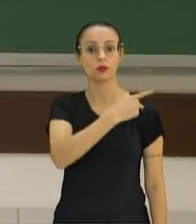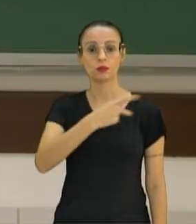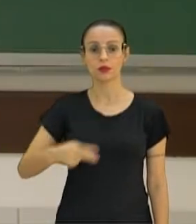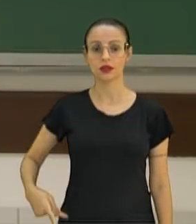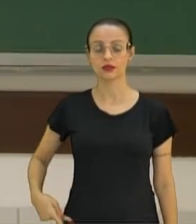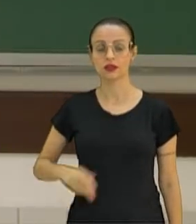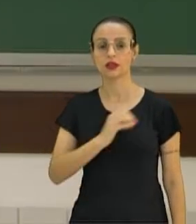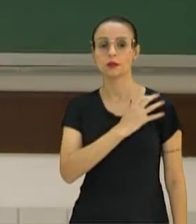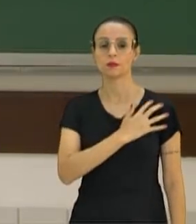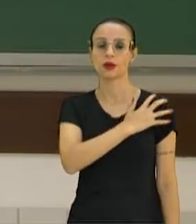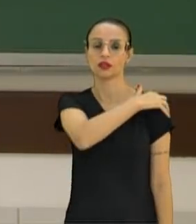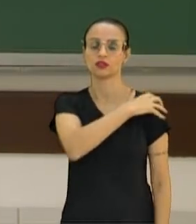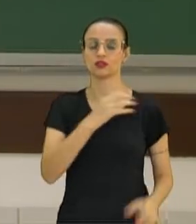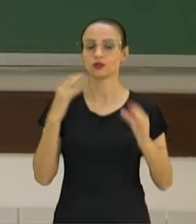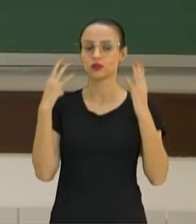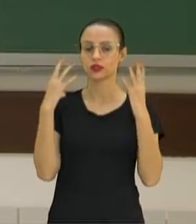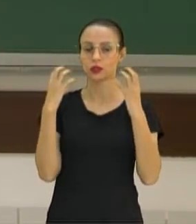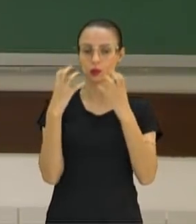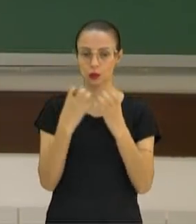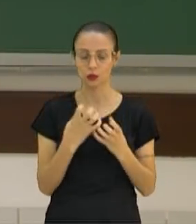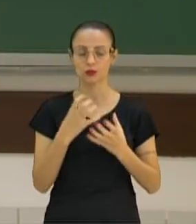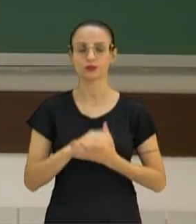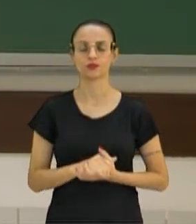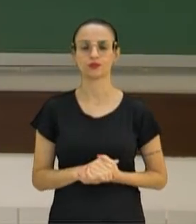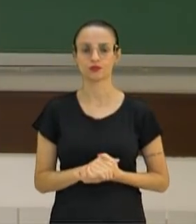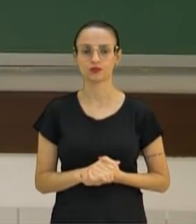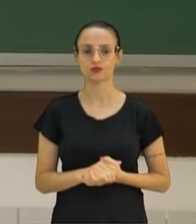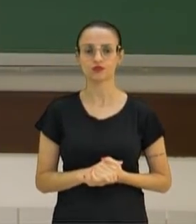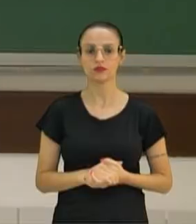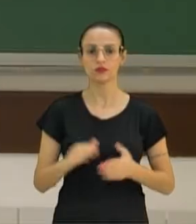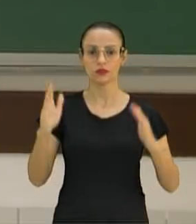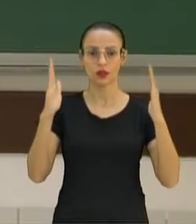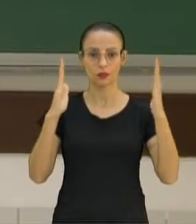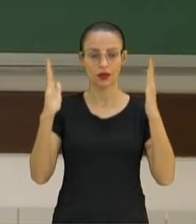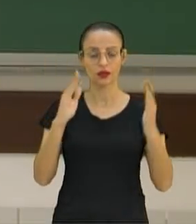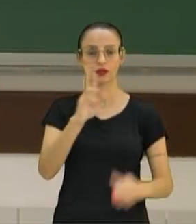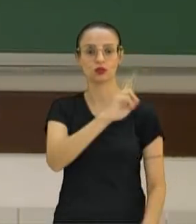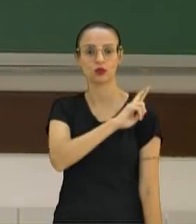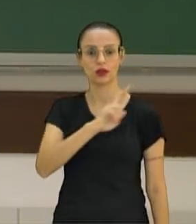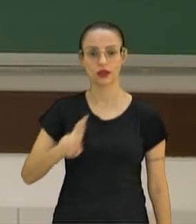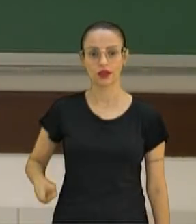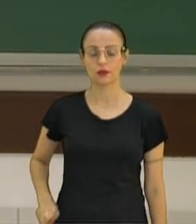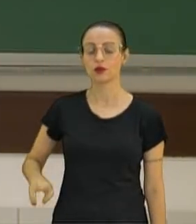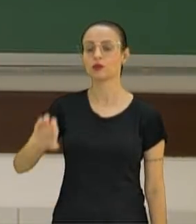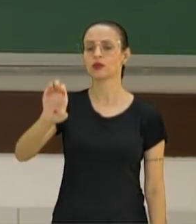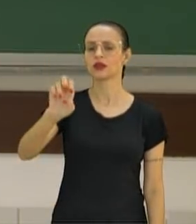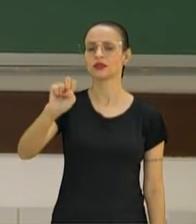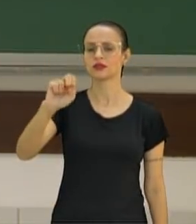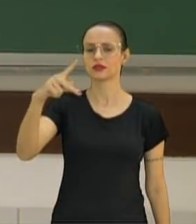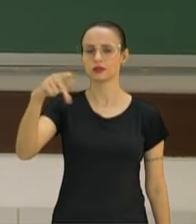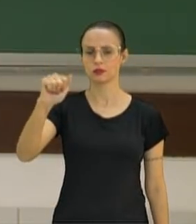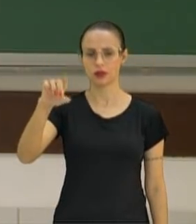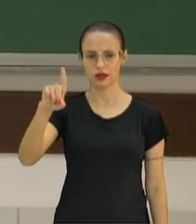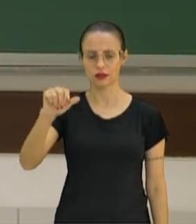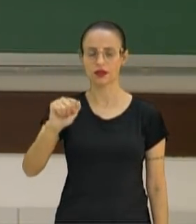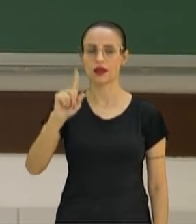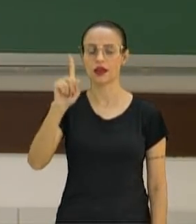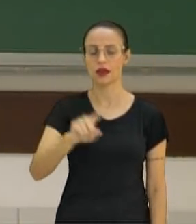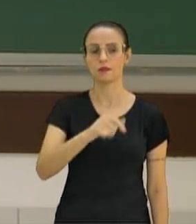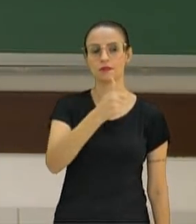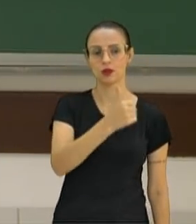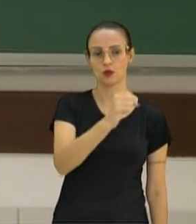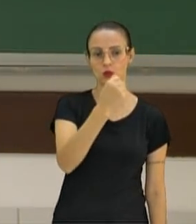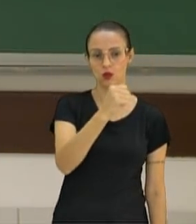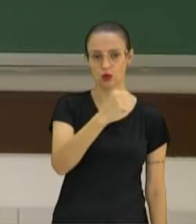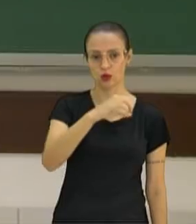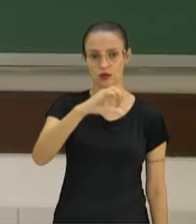foi o Marechal Deodoro da Fonseca, né? O período de República das Espadas é um período de 1889